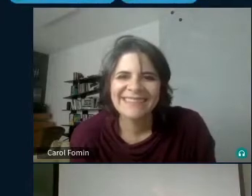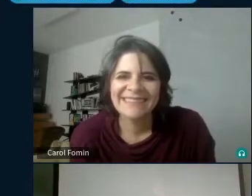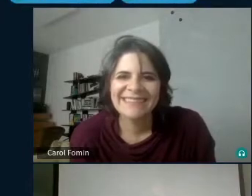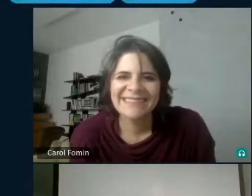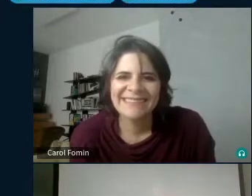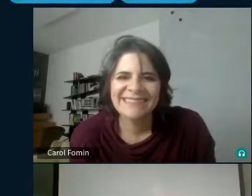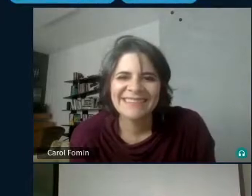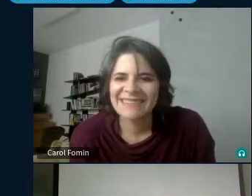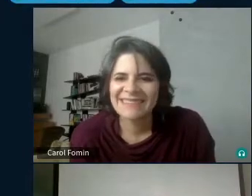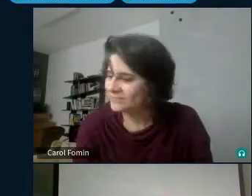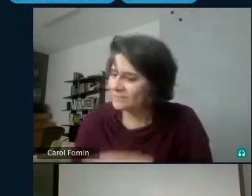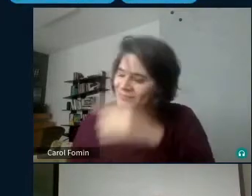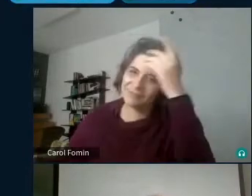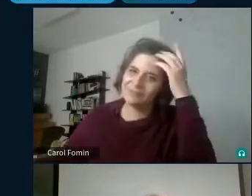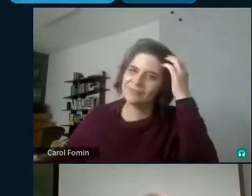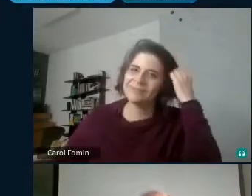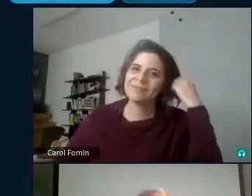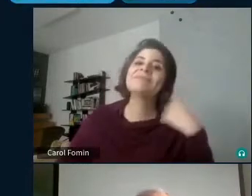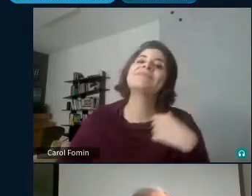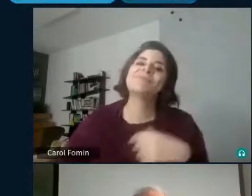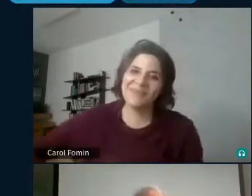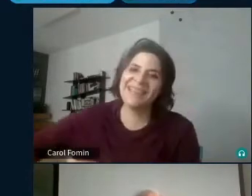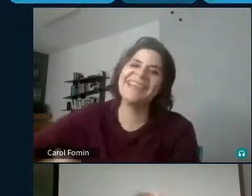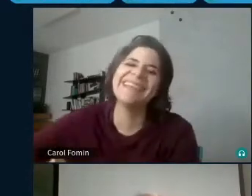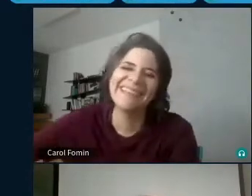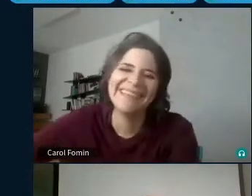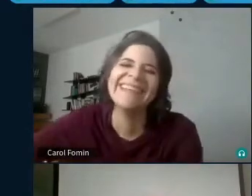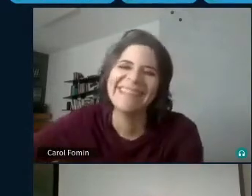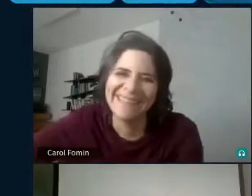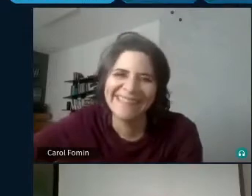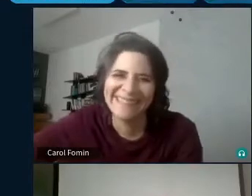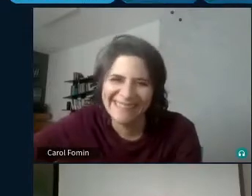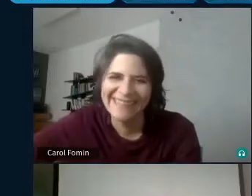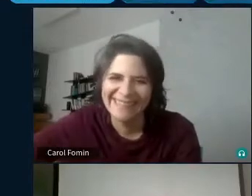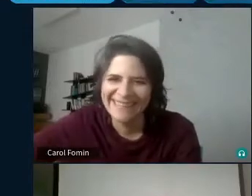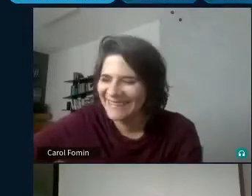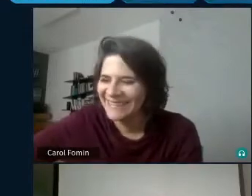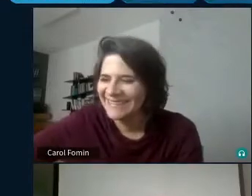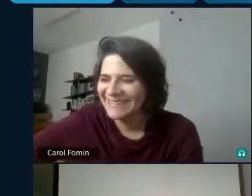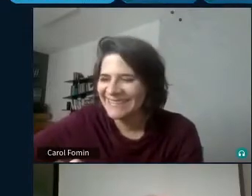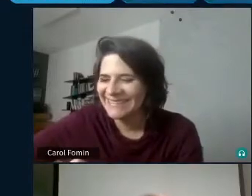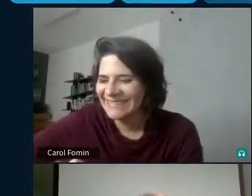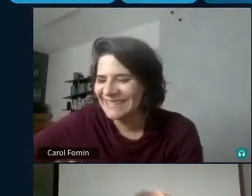assim. Nossa, parabéns, mas, né, Tabu?